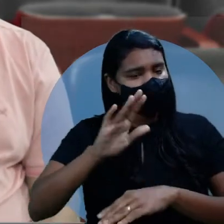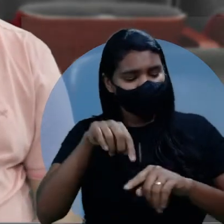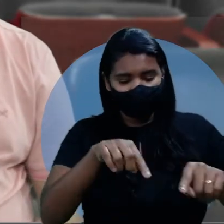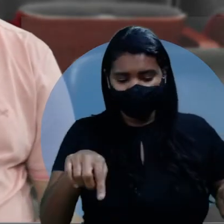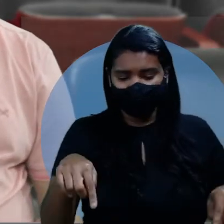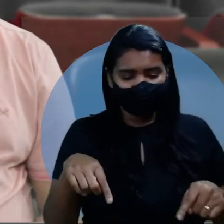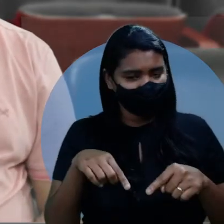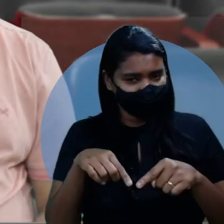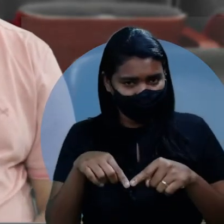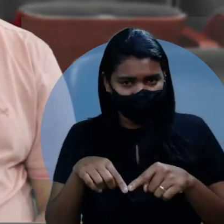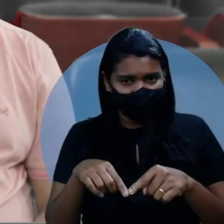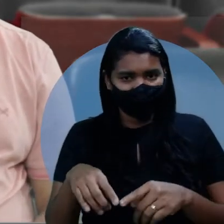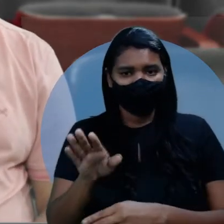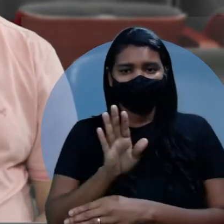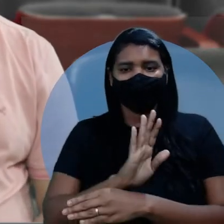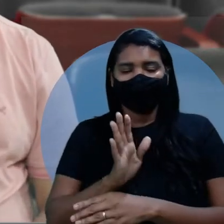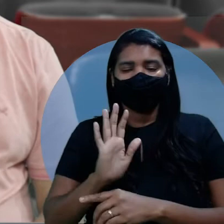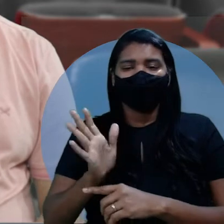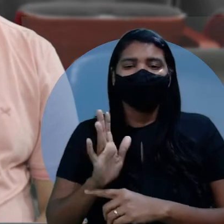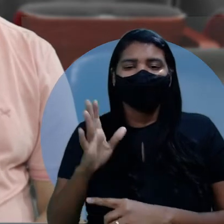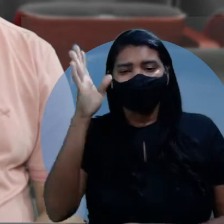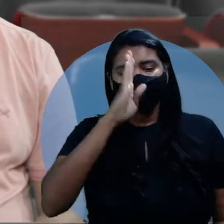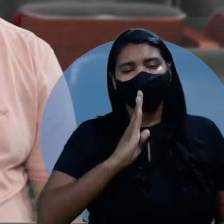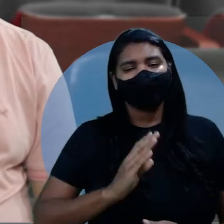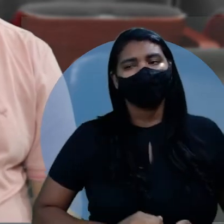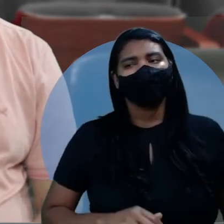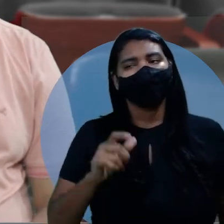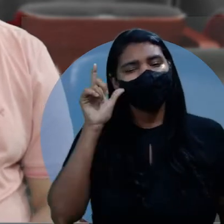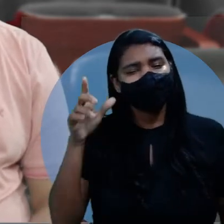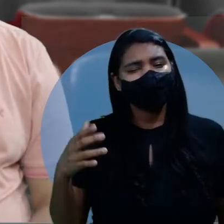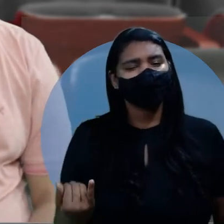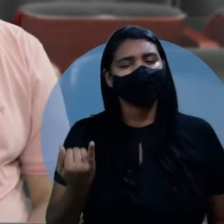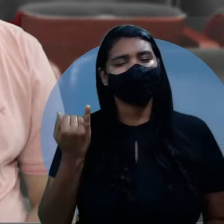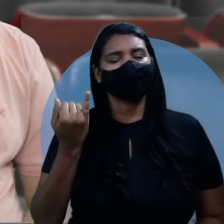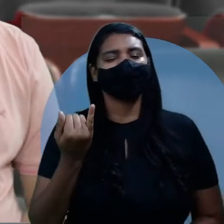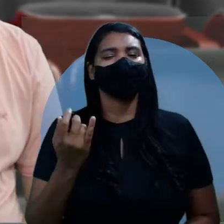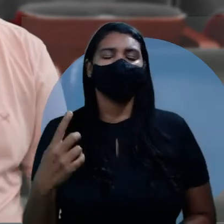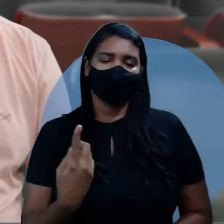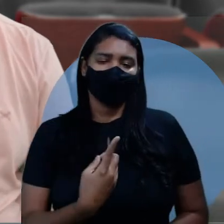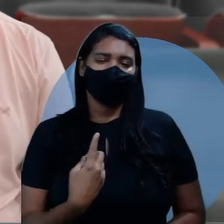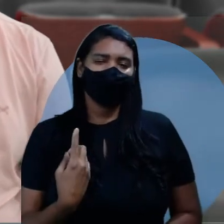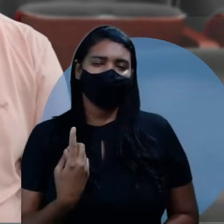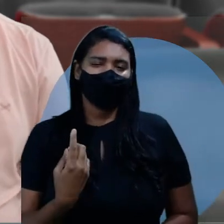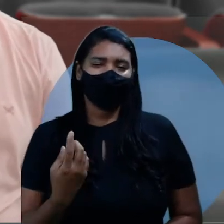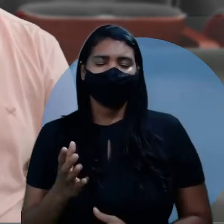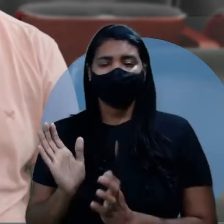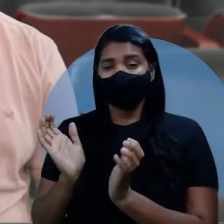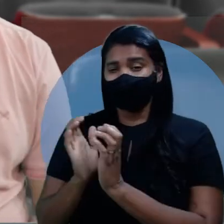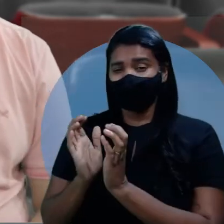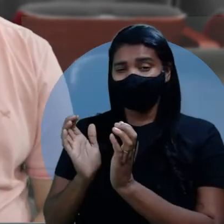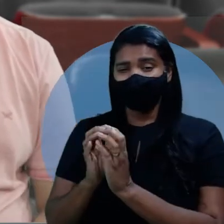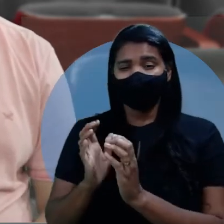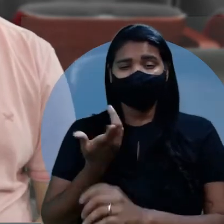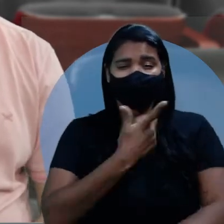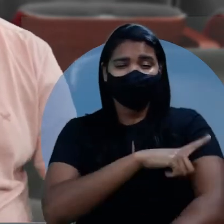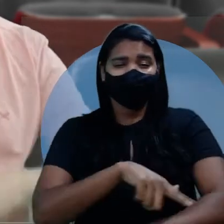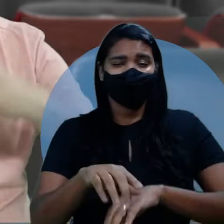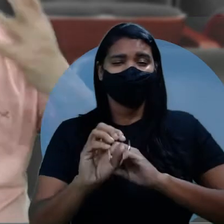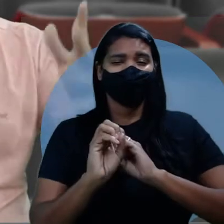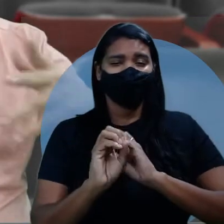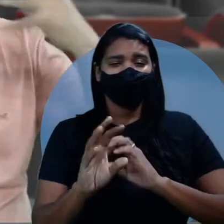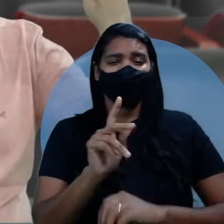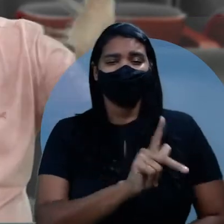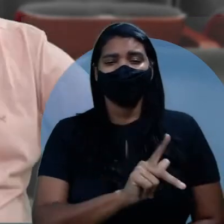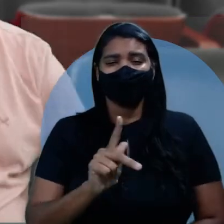salas de cinemas brasileiros. O que eu acho interessante é justamente que nós pernambucanos, nós educadores, professores,